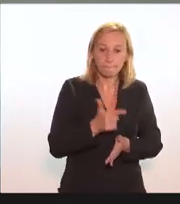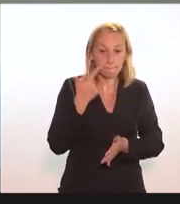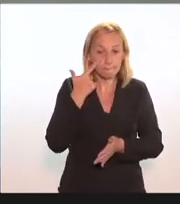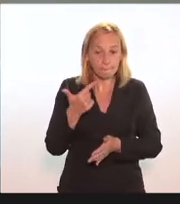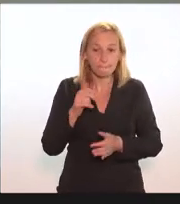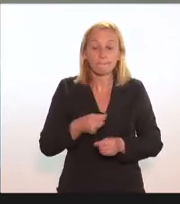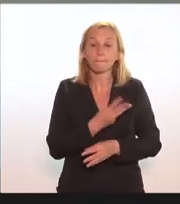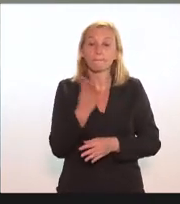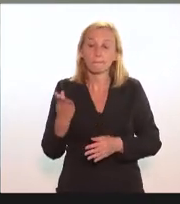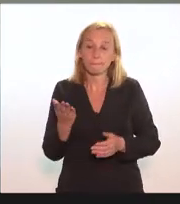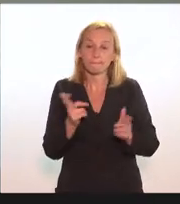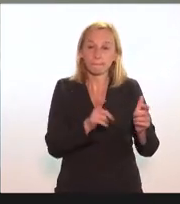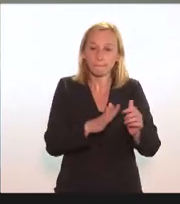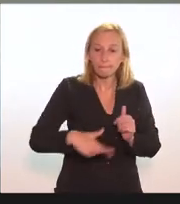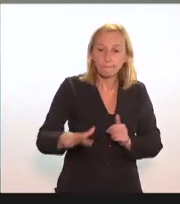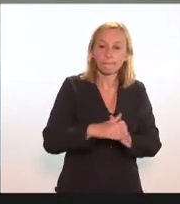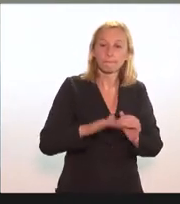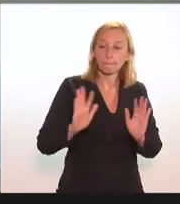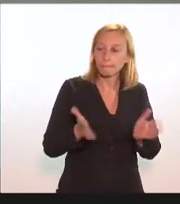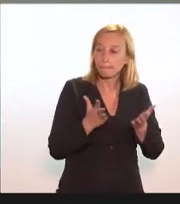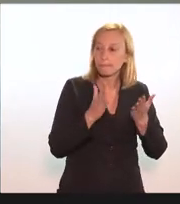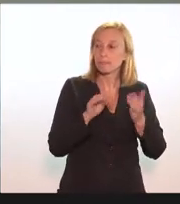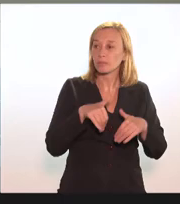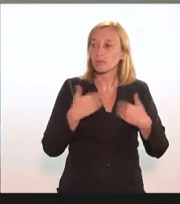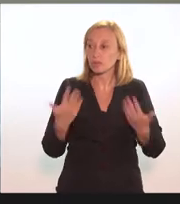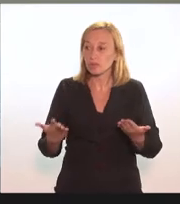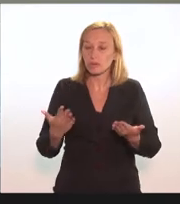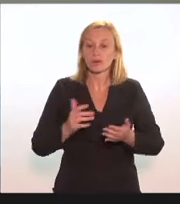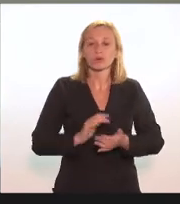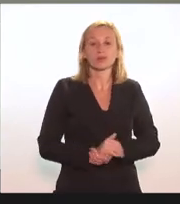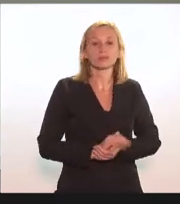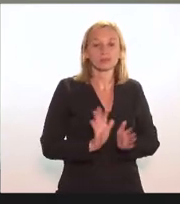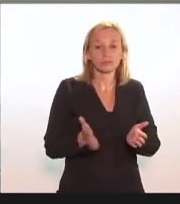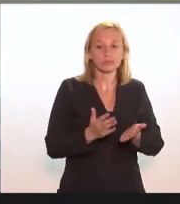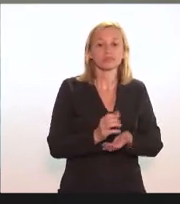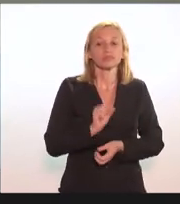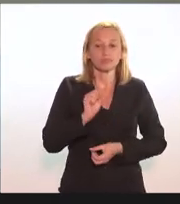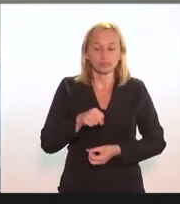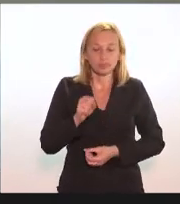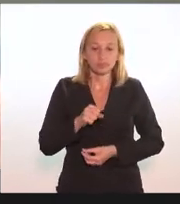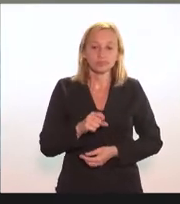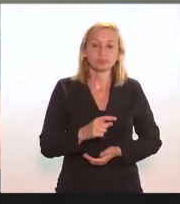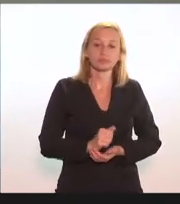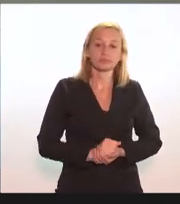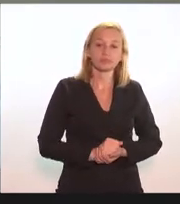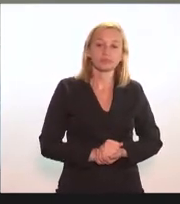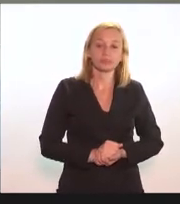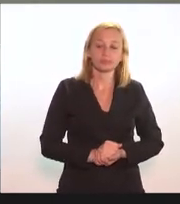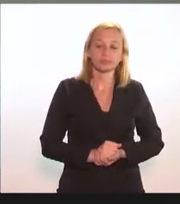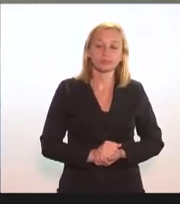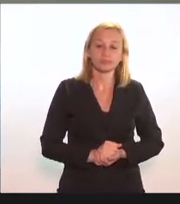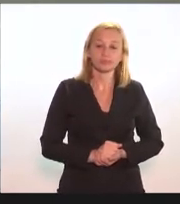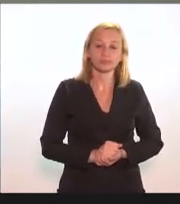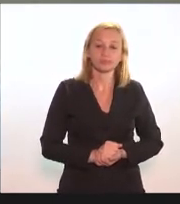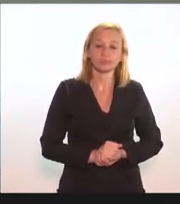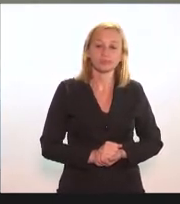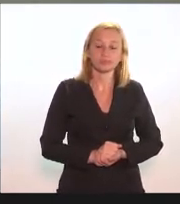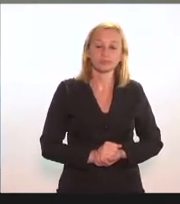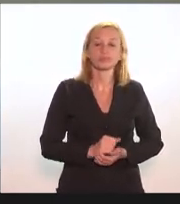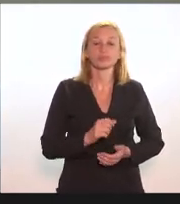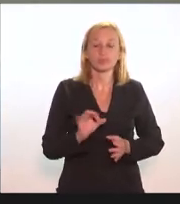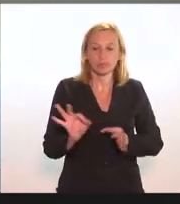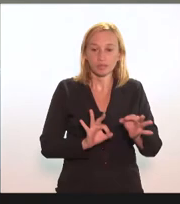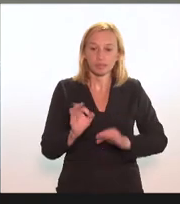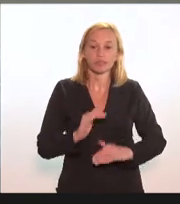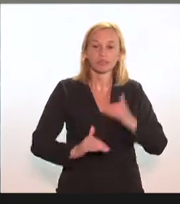quais setores a gente, de fato, está estimulando, quais cadeias a gente está estimulando, para aí sim a gente concatenar isso com o plano de desenvolvimento